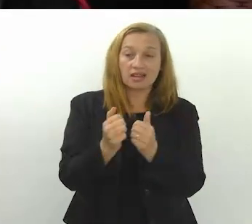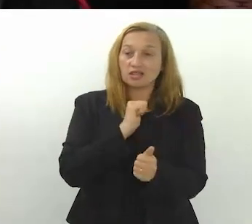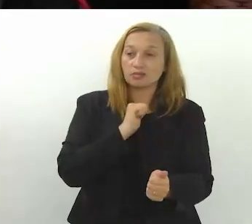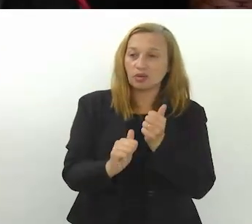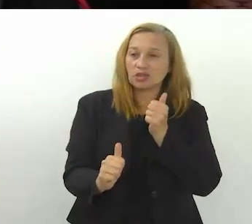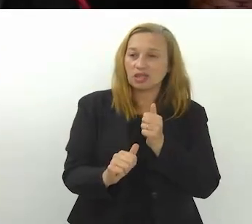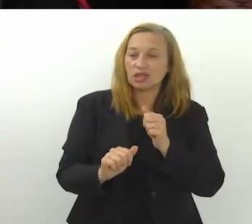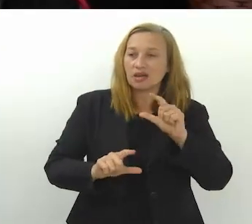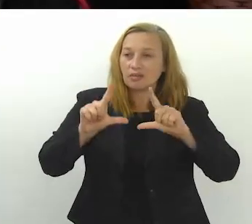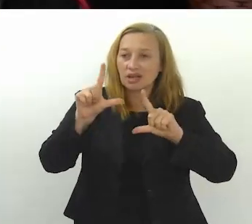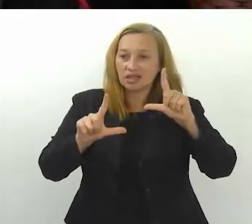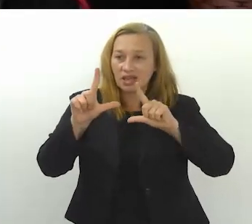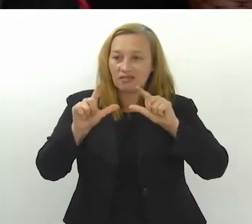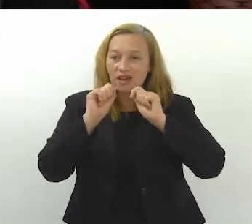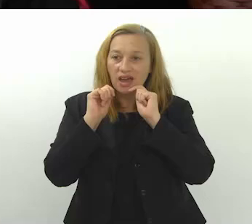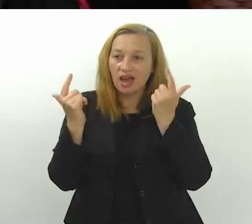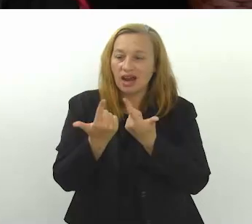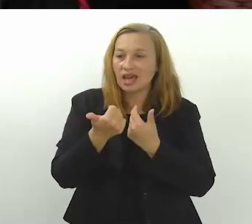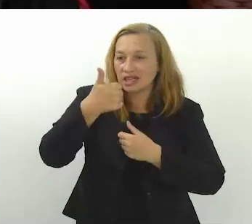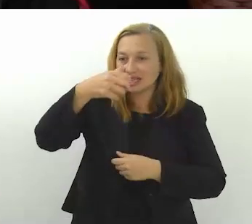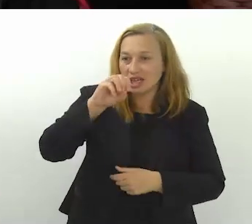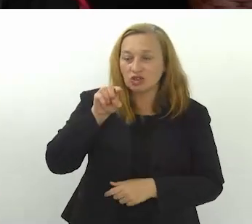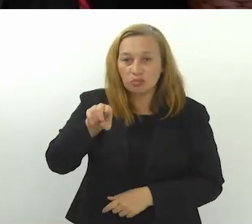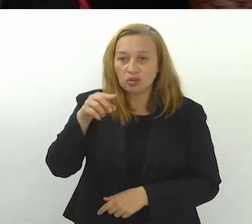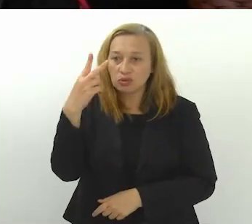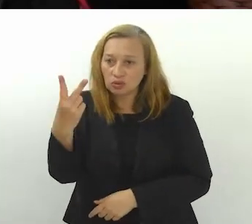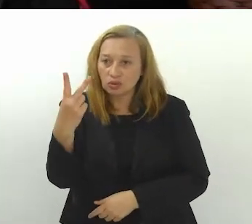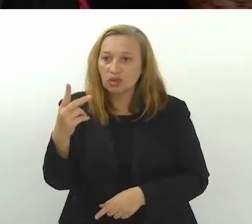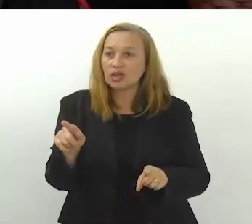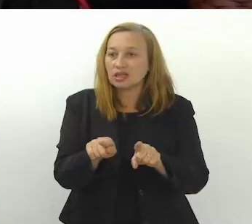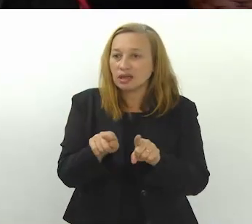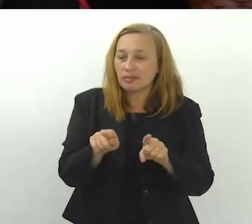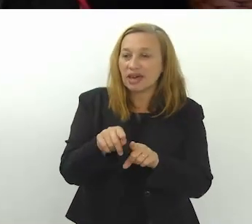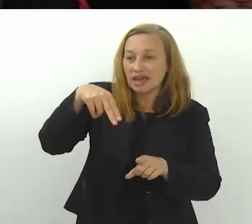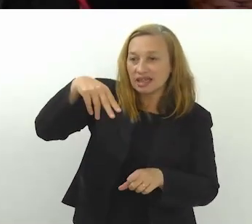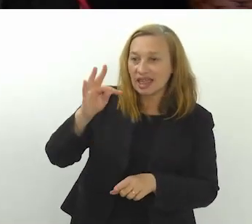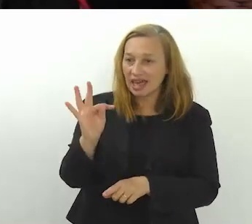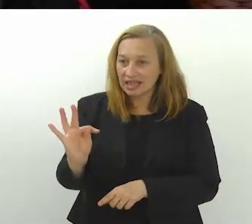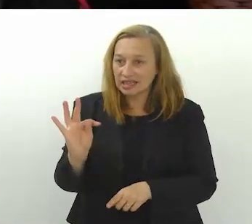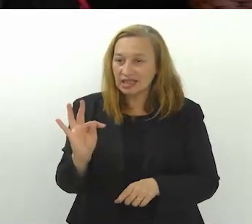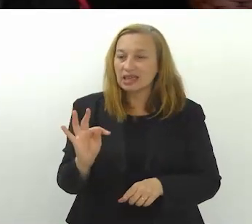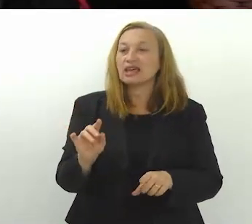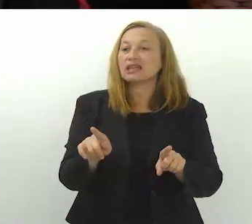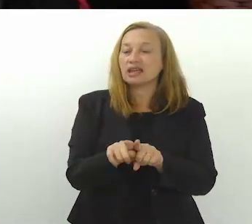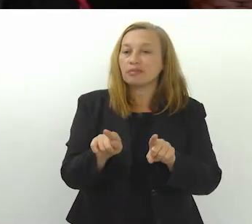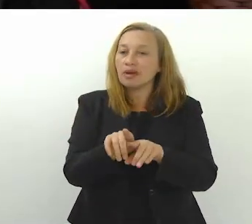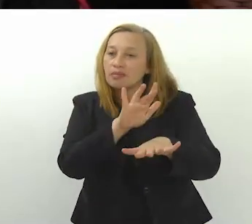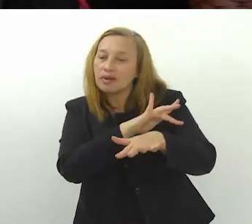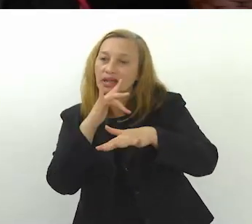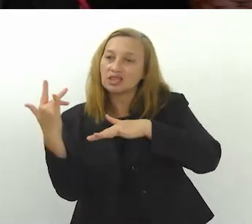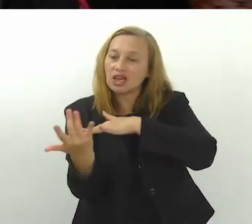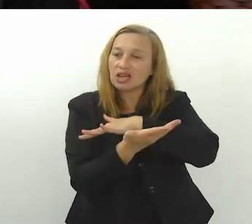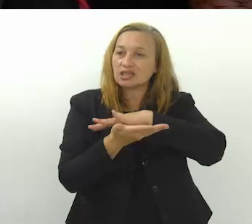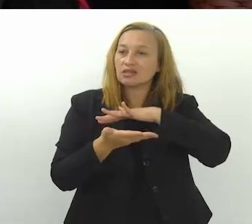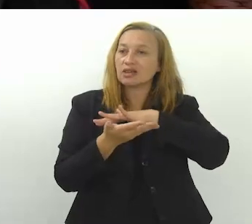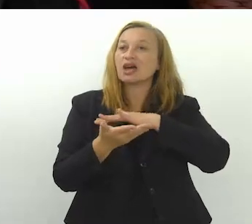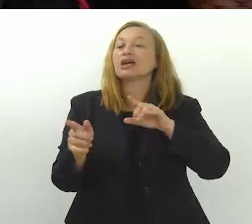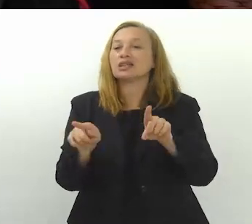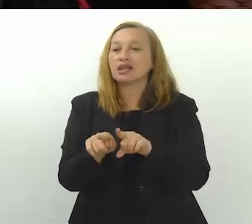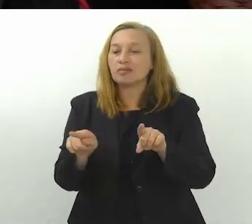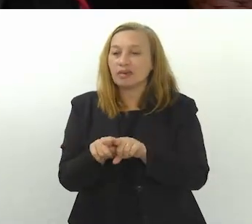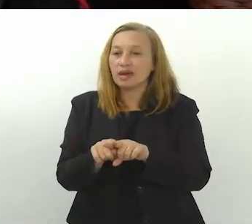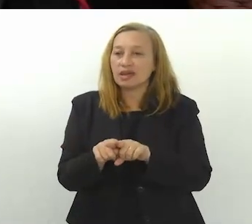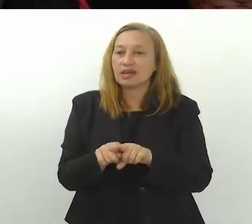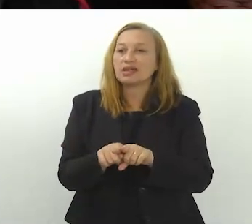Arena Esportiva, inclusive, pela TV aberta, no canal 10.2, pela NET no canal 12 e pelas redes sociais, além do site